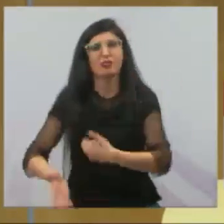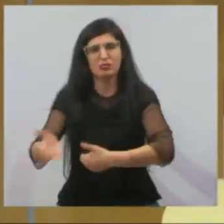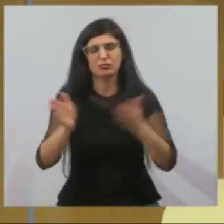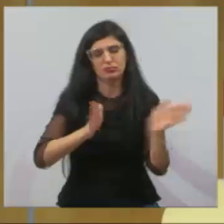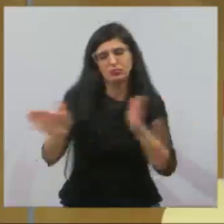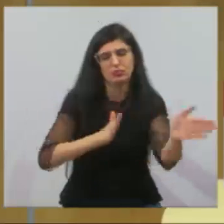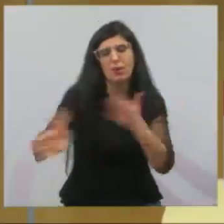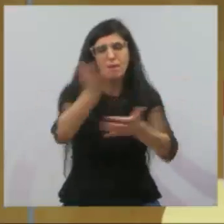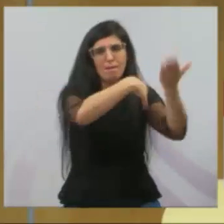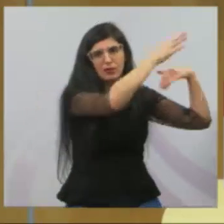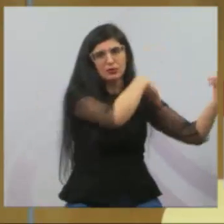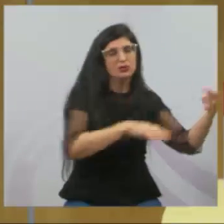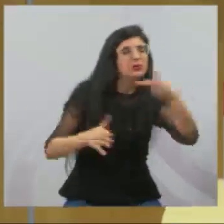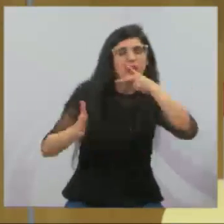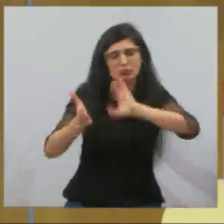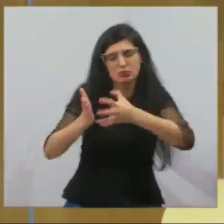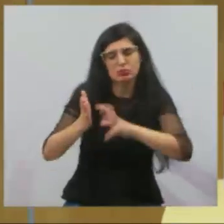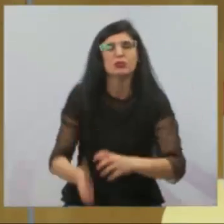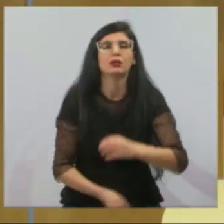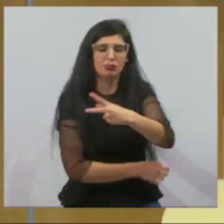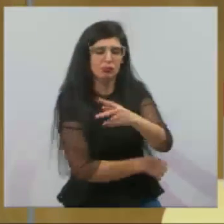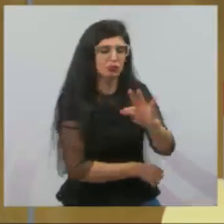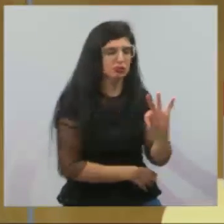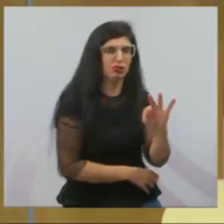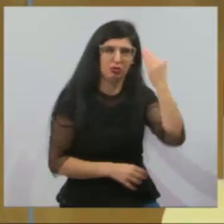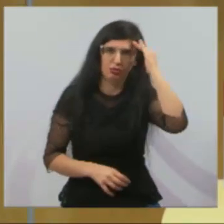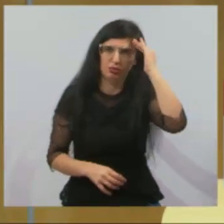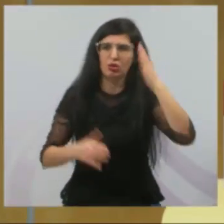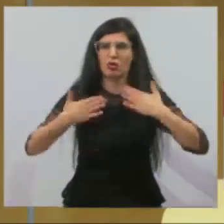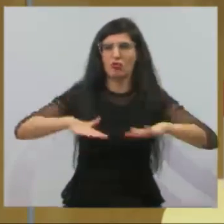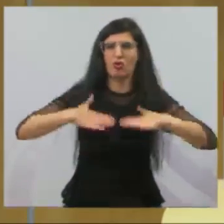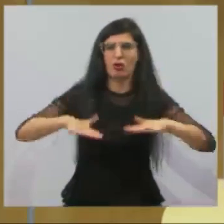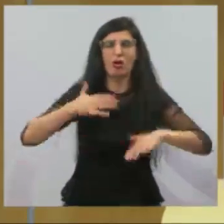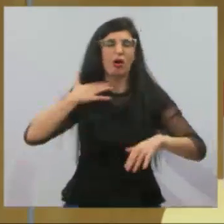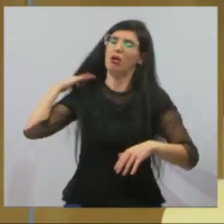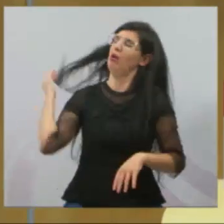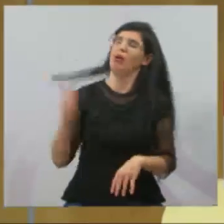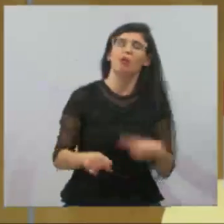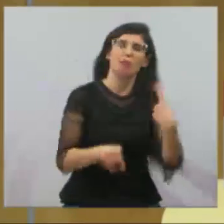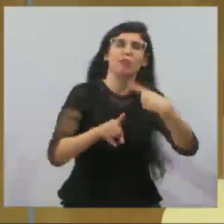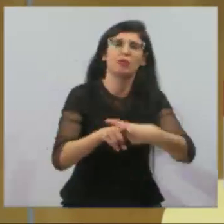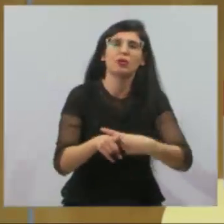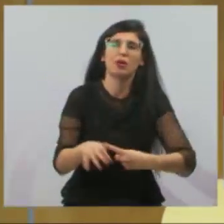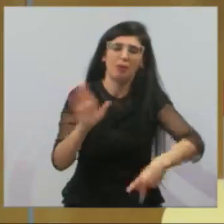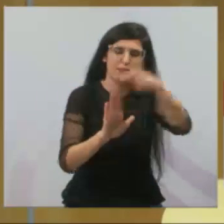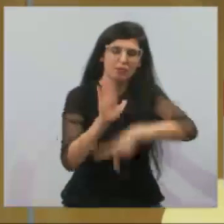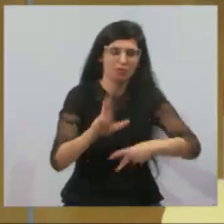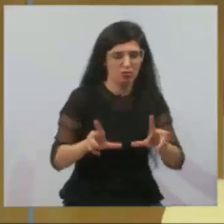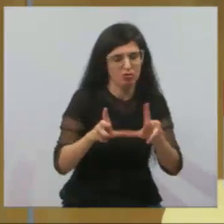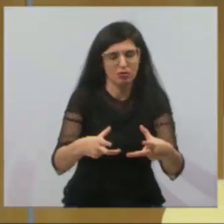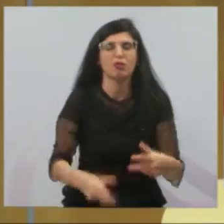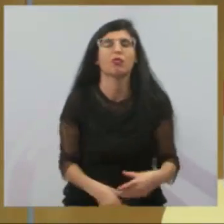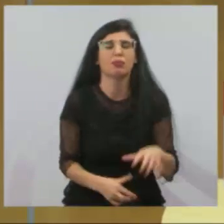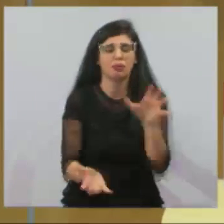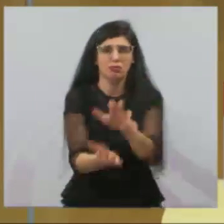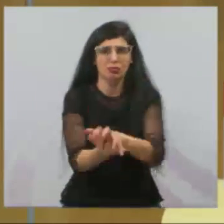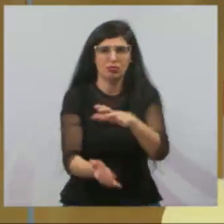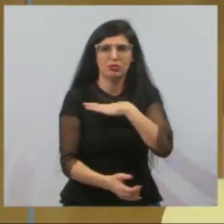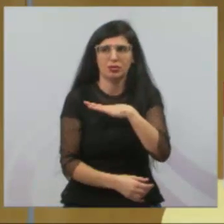do PT. Vamos entender com calma o que sucedeu à vinda desse projeto para a Câmara Municipal de